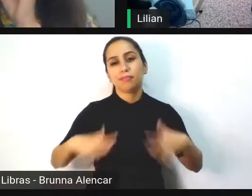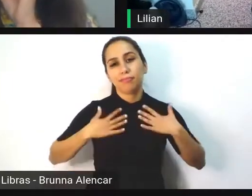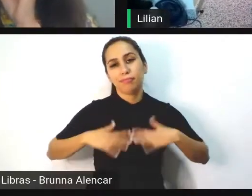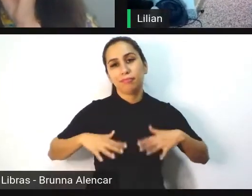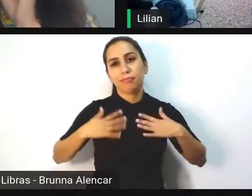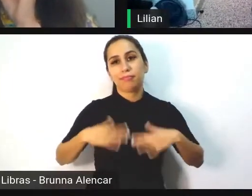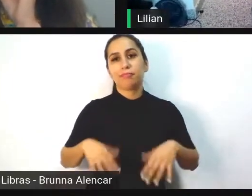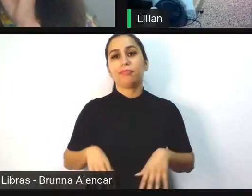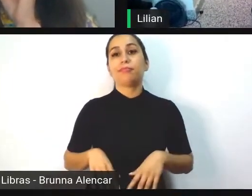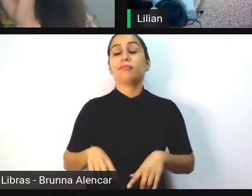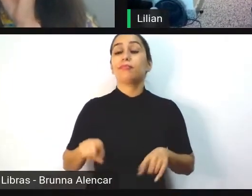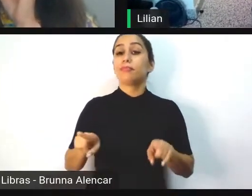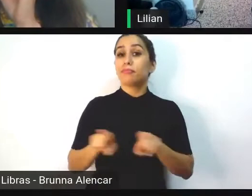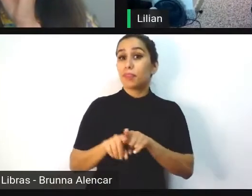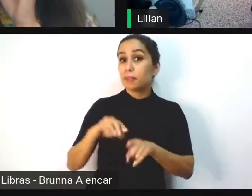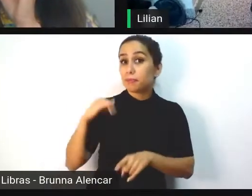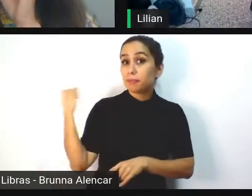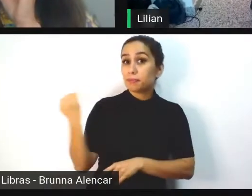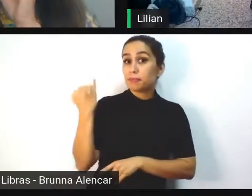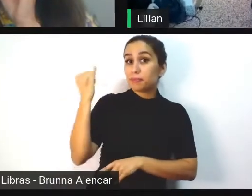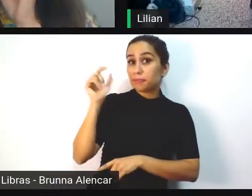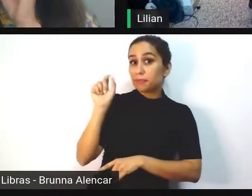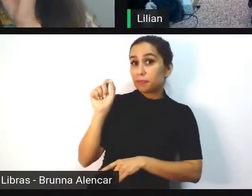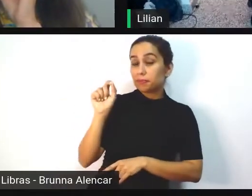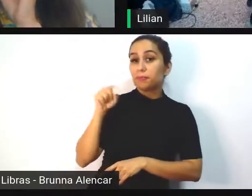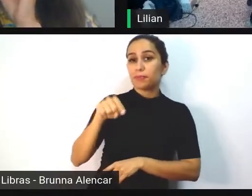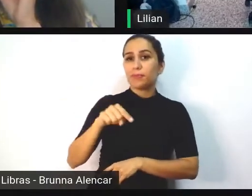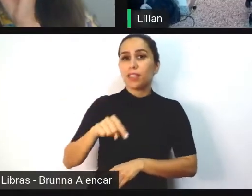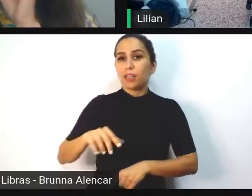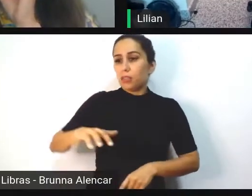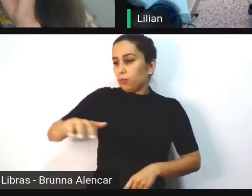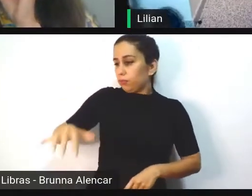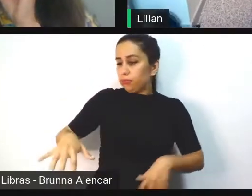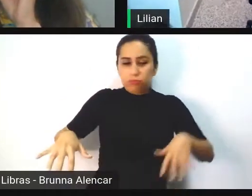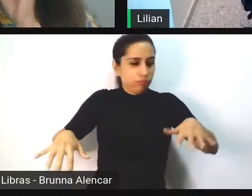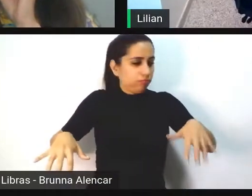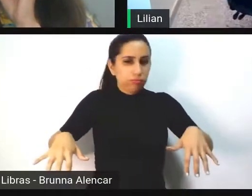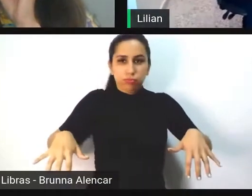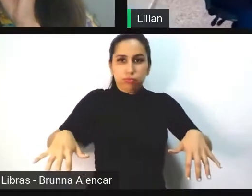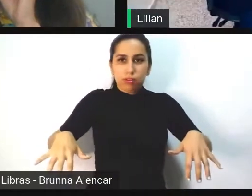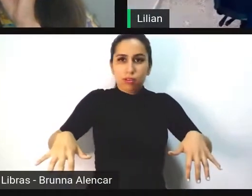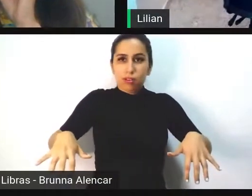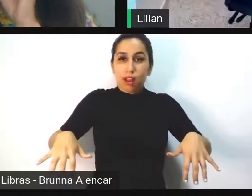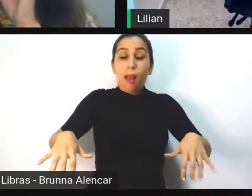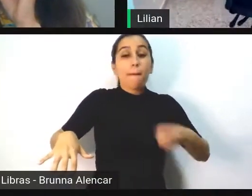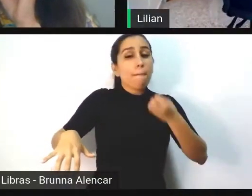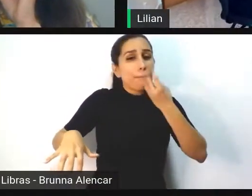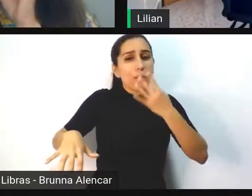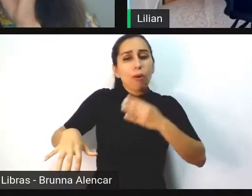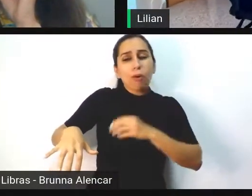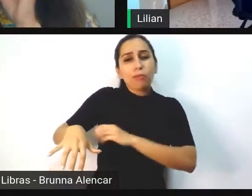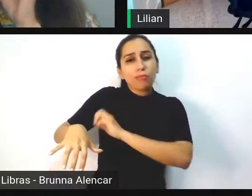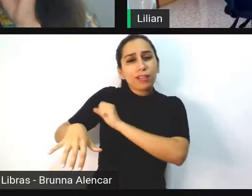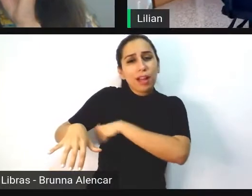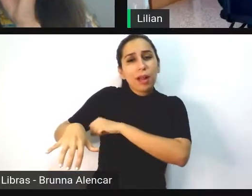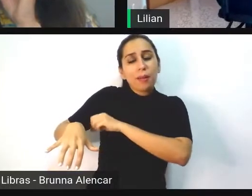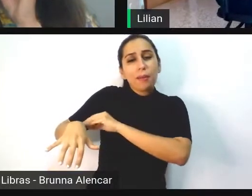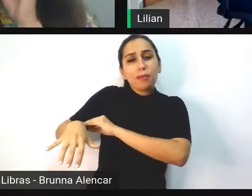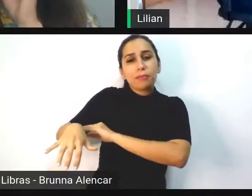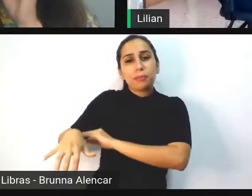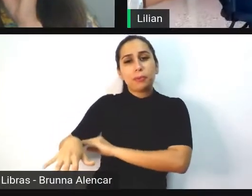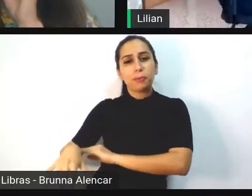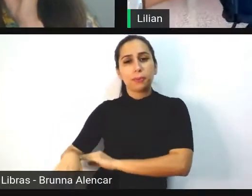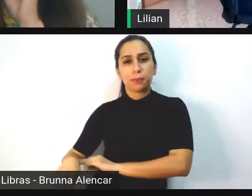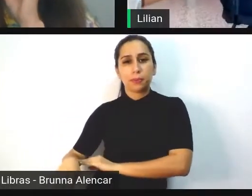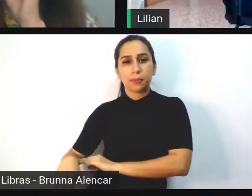regulagem aqui, quando o braço não abaixa muito, né, ele tem que abaixar pelo menos um mínimo de 17